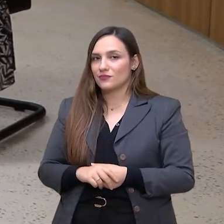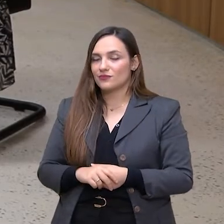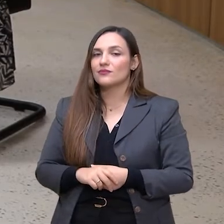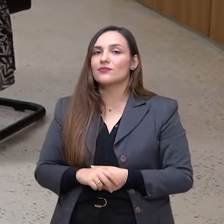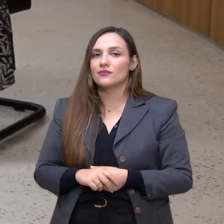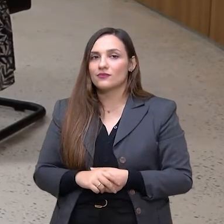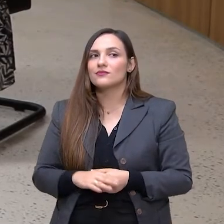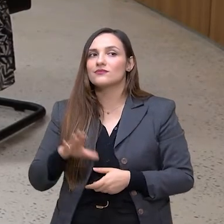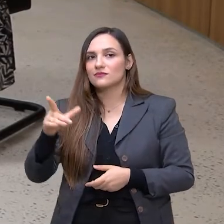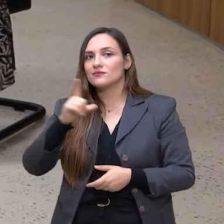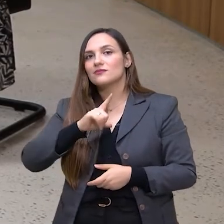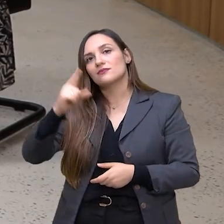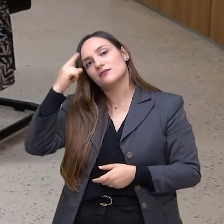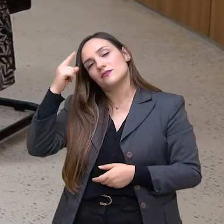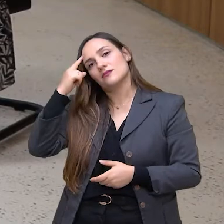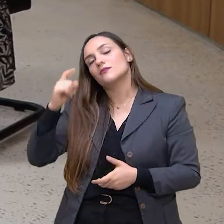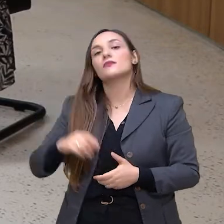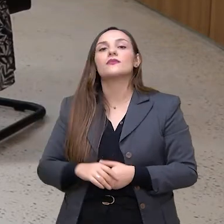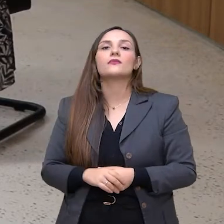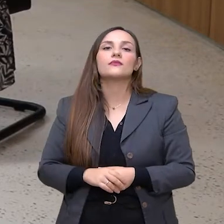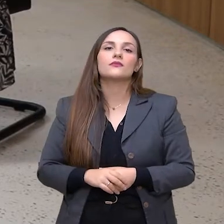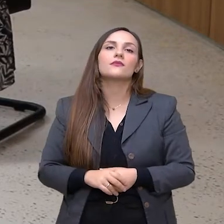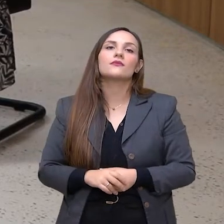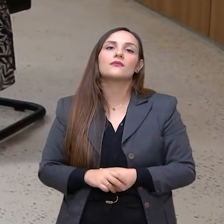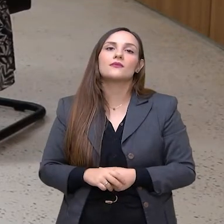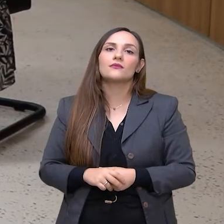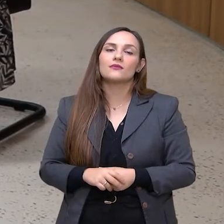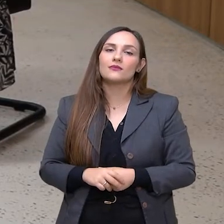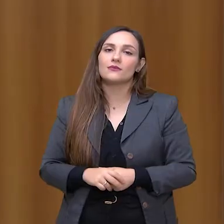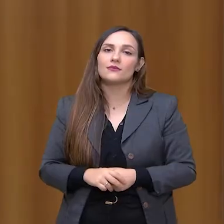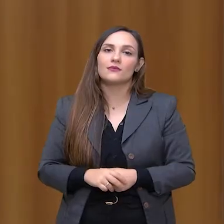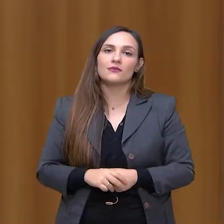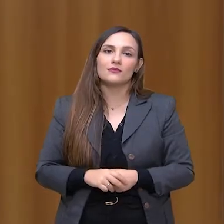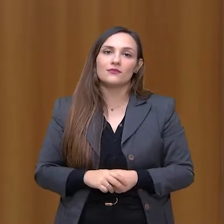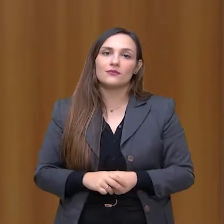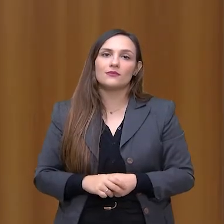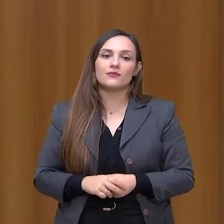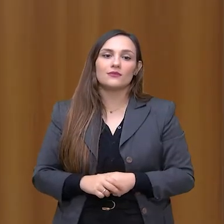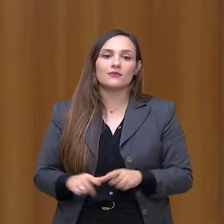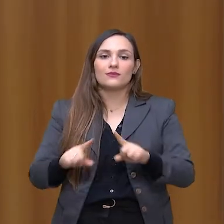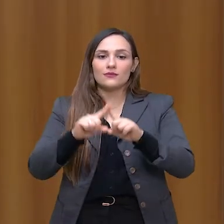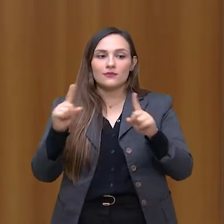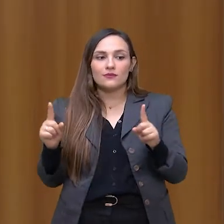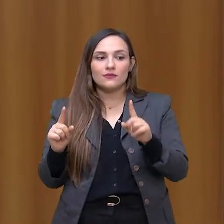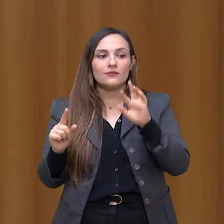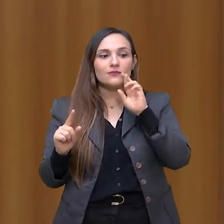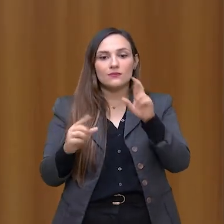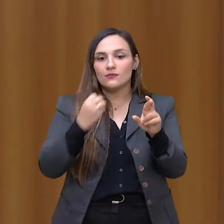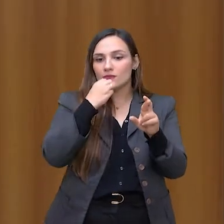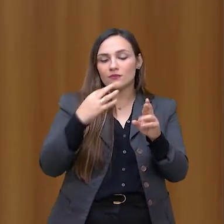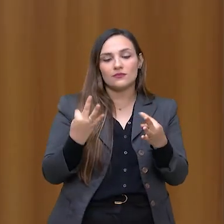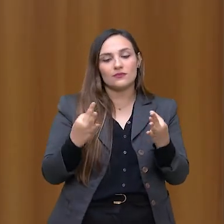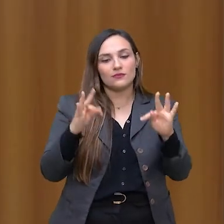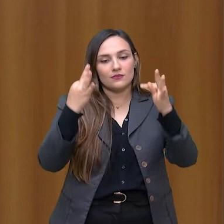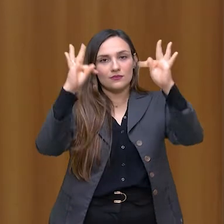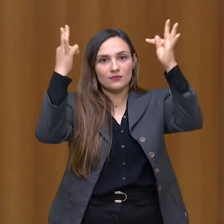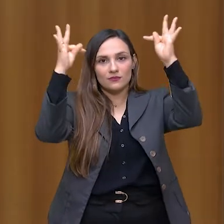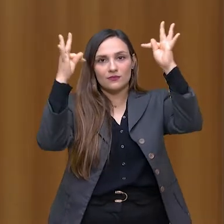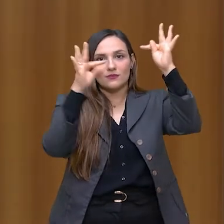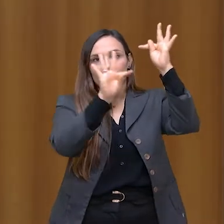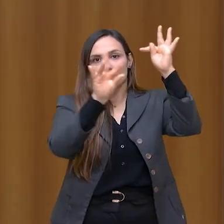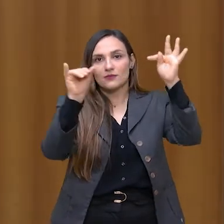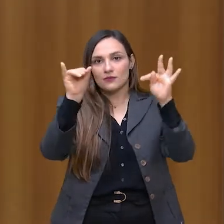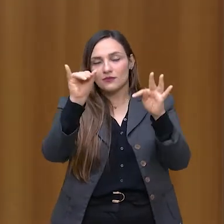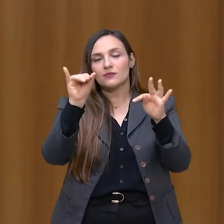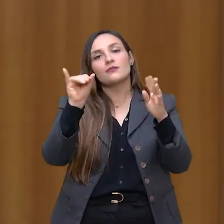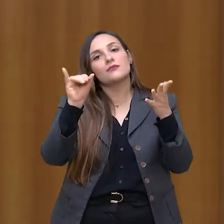várias coisas a se pensar, mas assim, as soluções, né, de TI, de inovação tecnológicas ou de